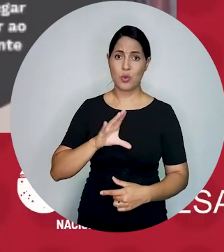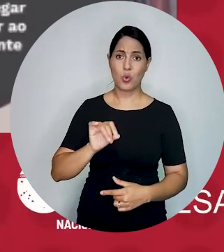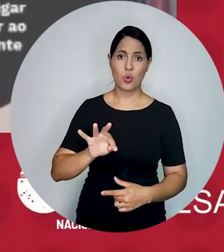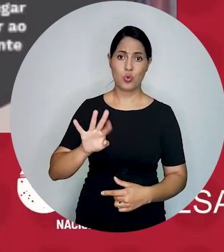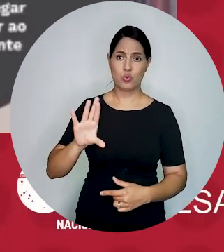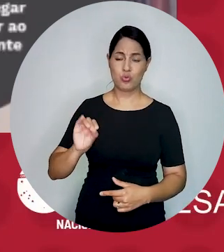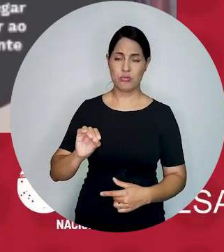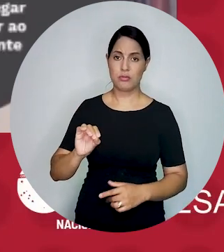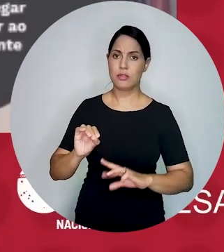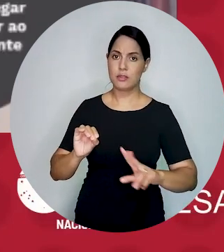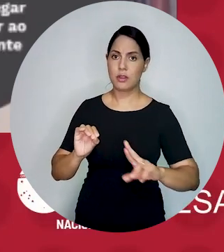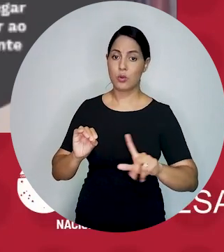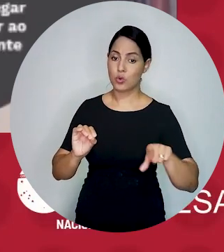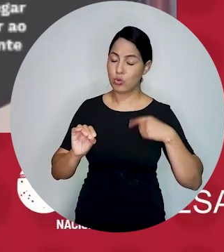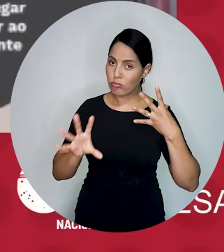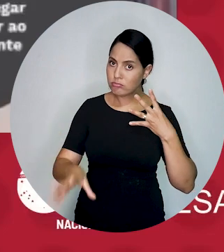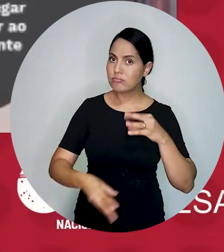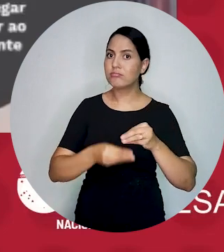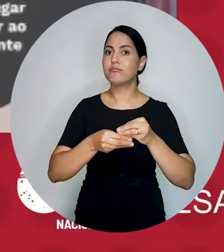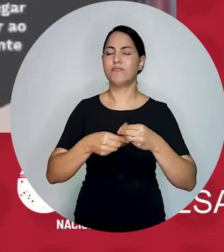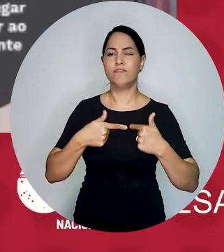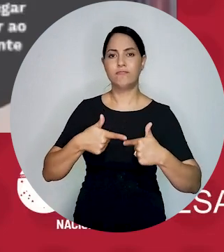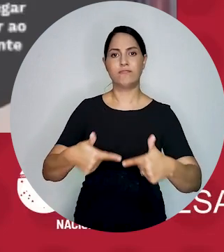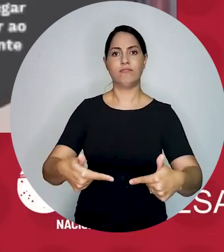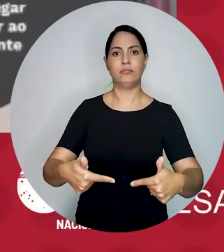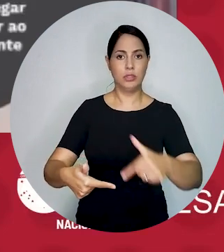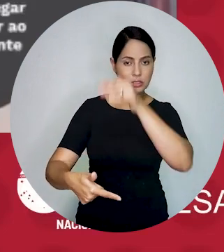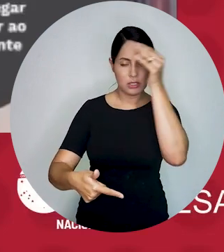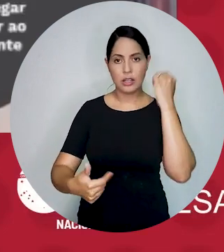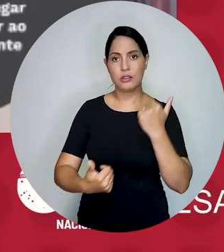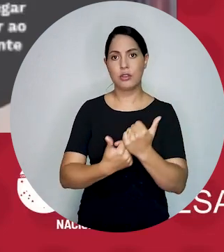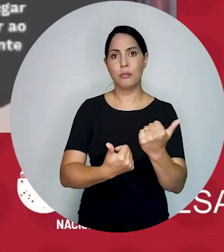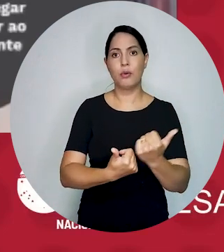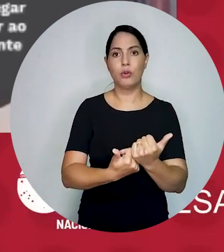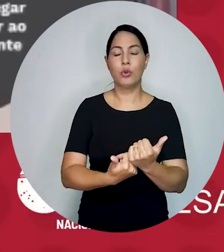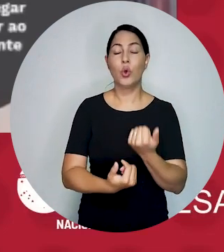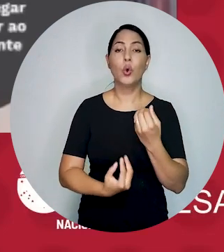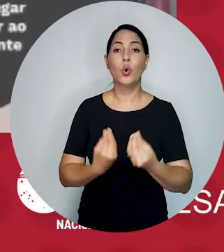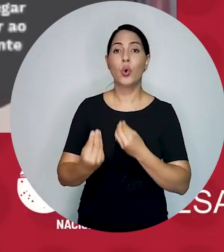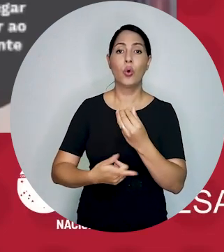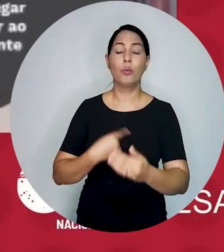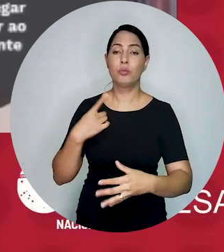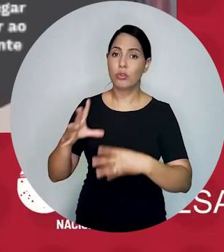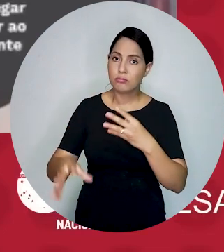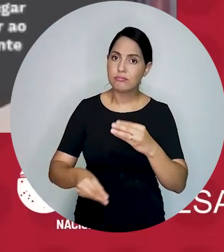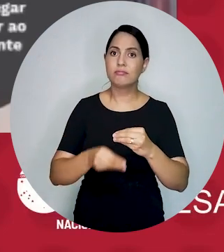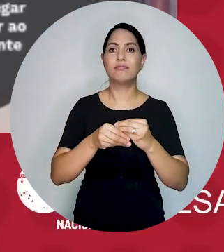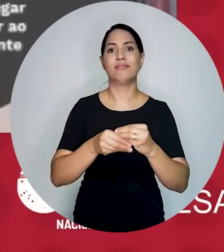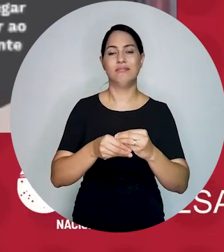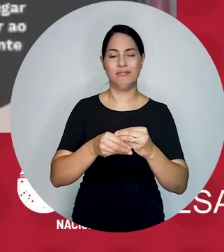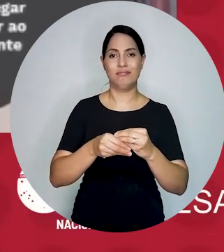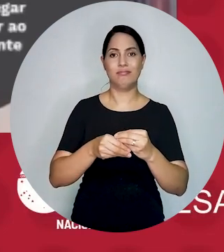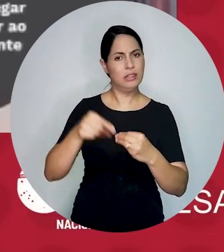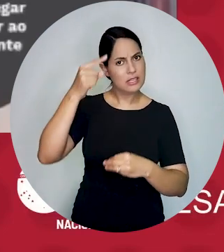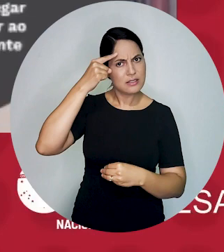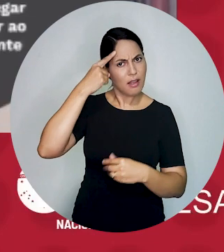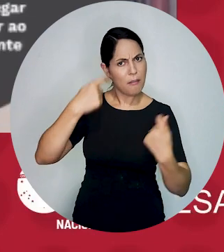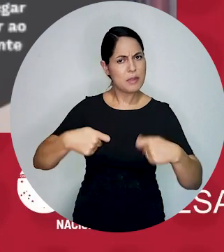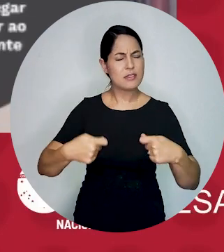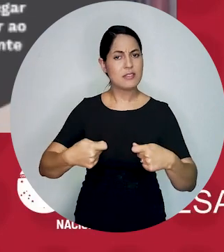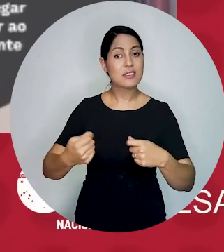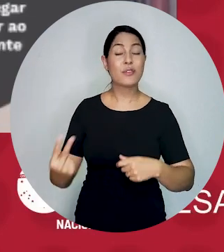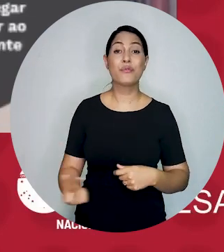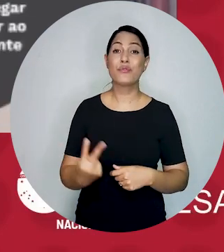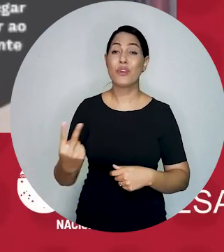custo e nós precisamos, a todo momento, pensar em como nós vamos agregar para aquela atividade do nosso constituinte, do